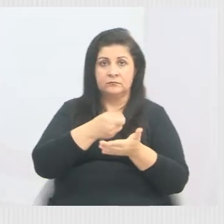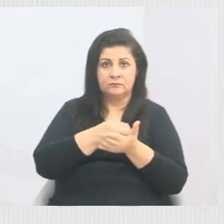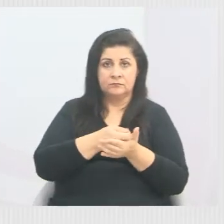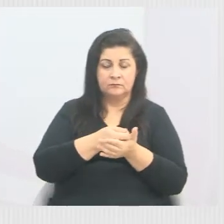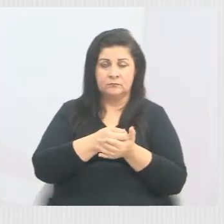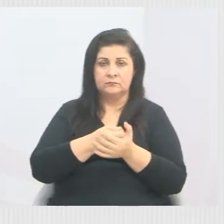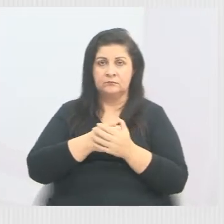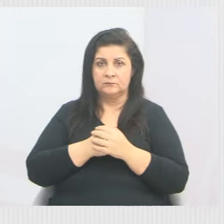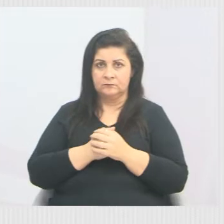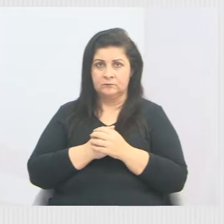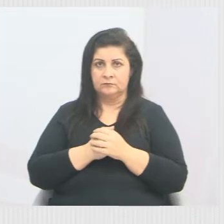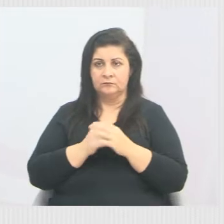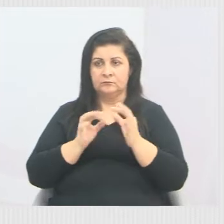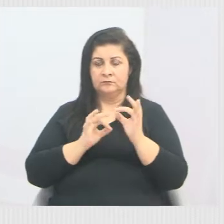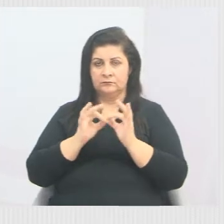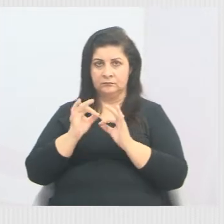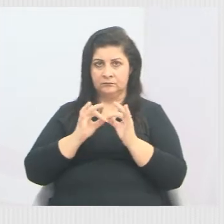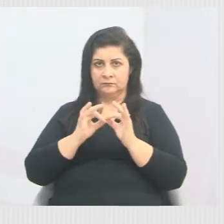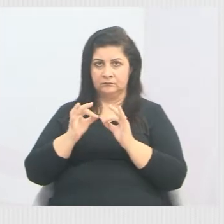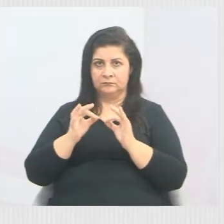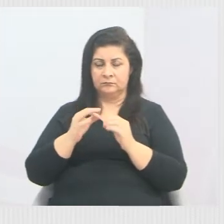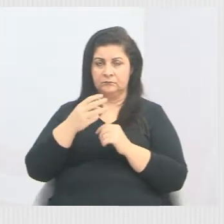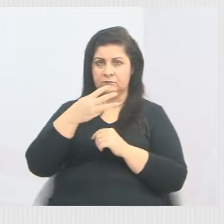meta, embora programada